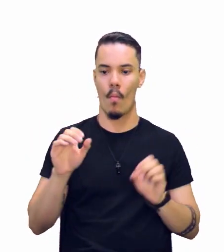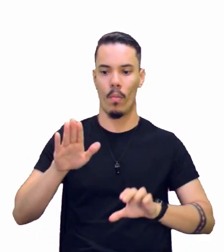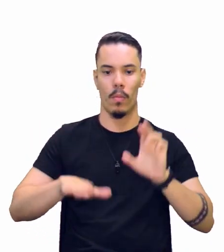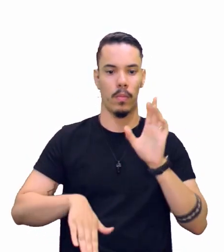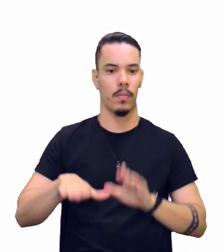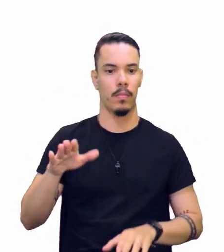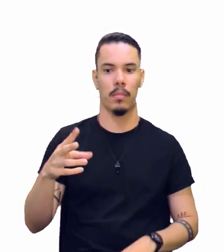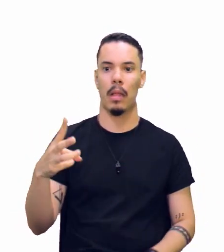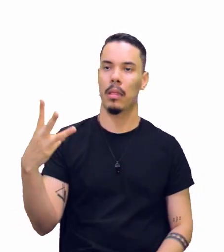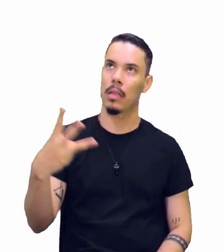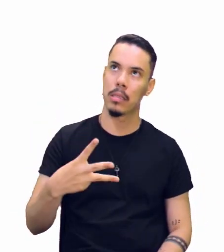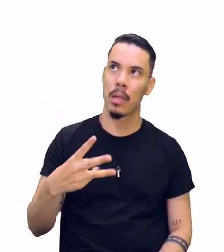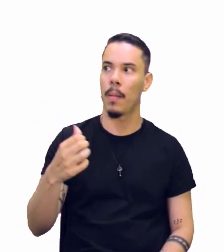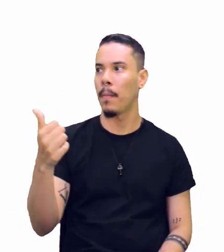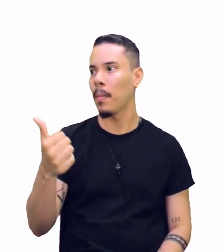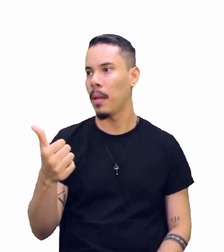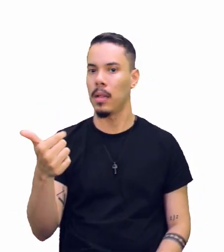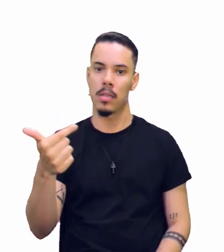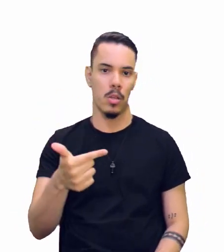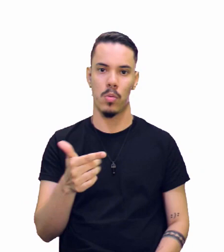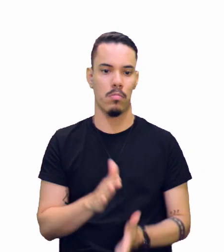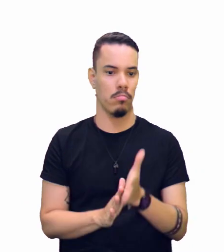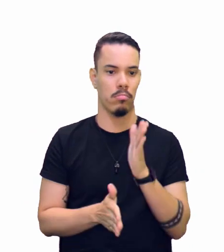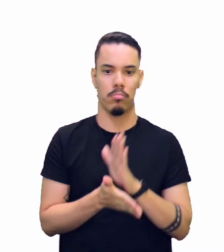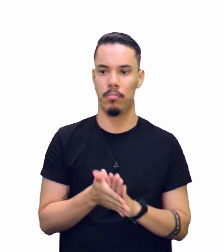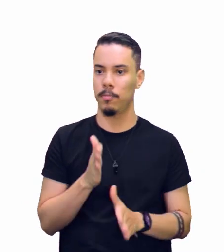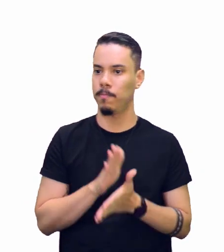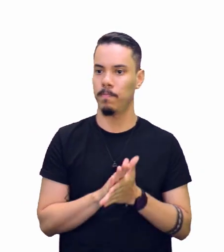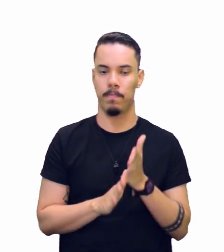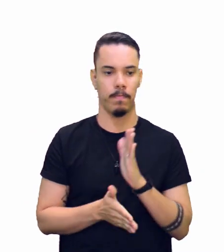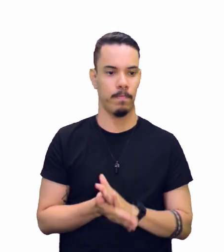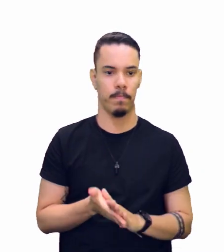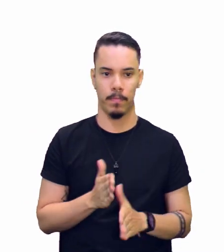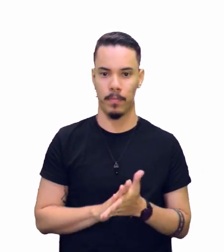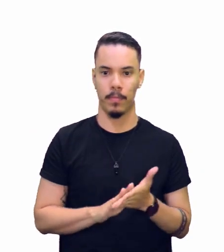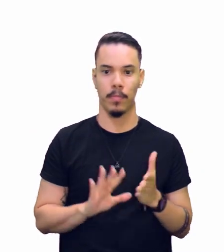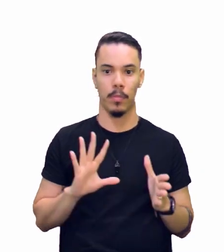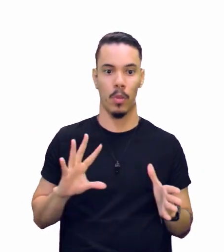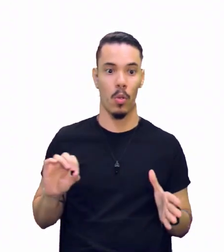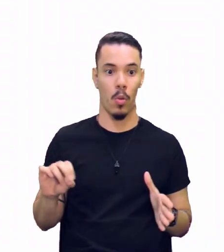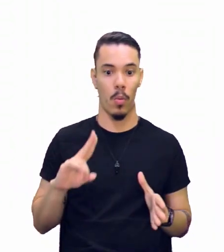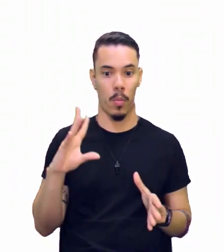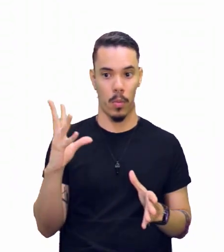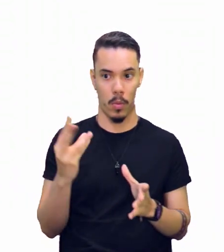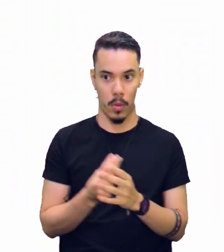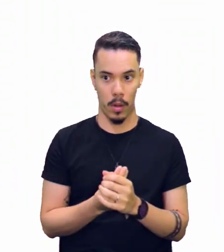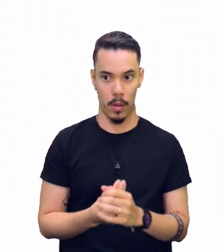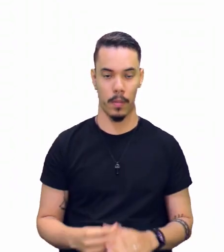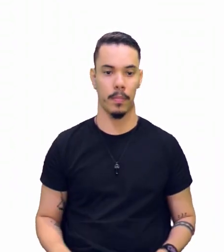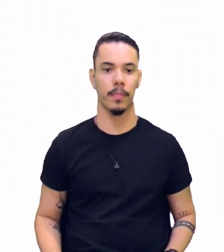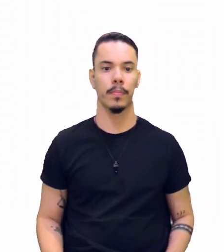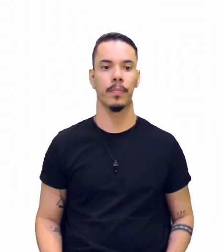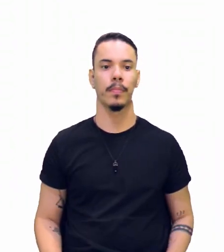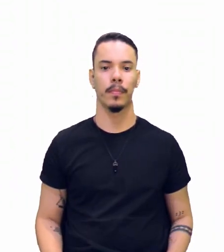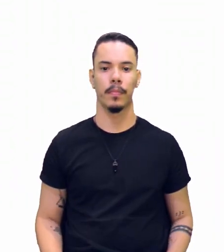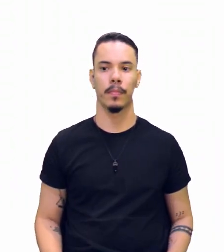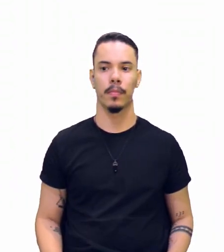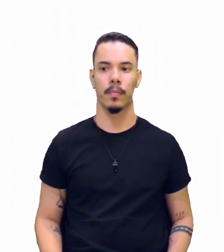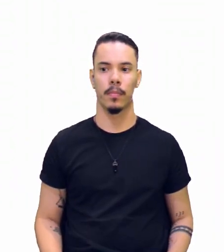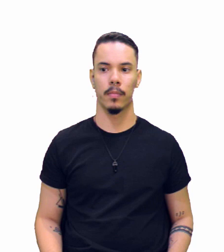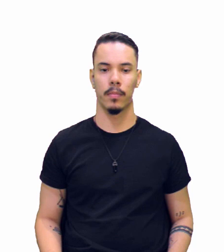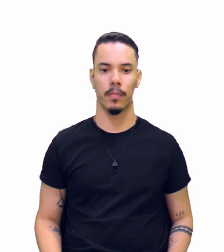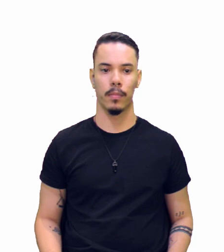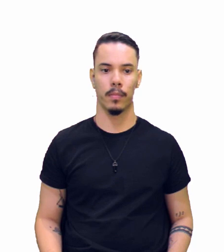ser terceira, primeira, segunda pessoa do singular ou plural. If babies are hungry,